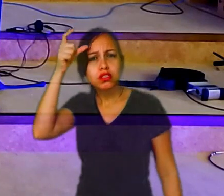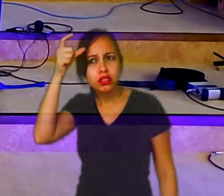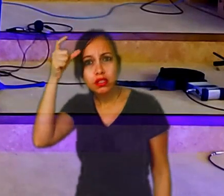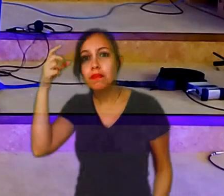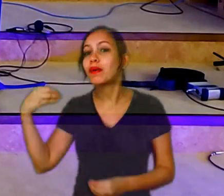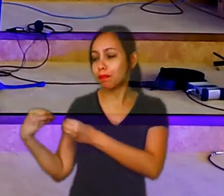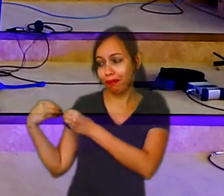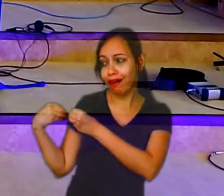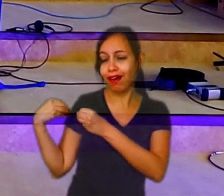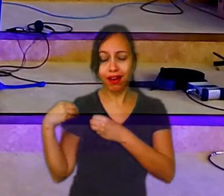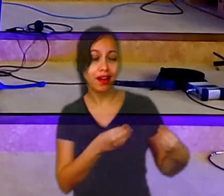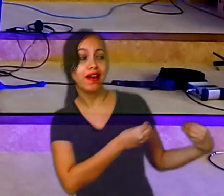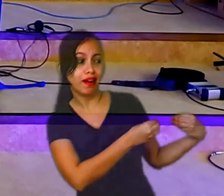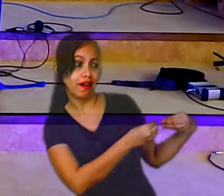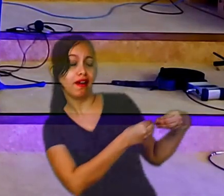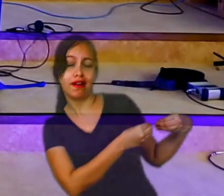gente. Como